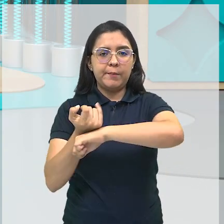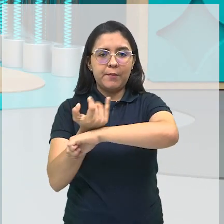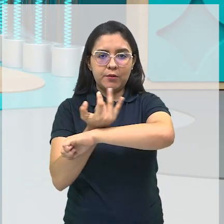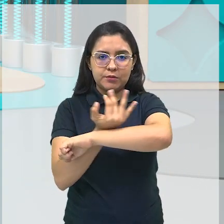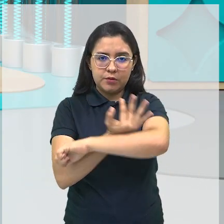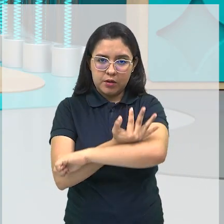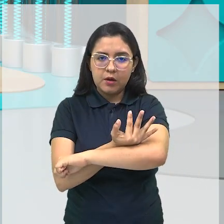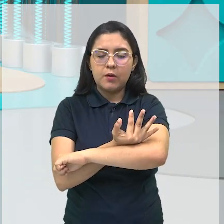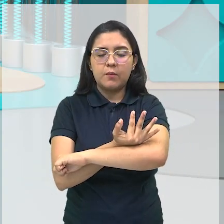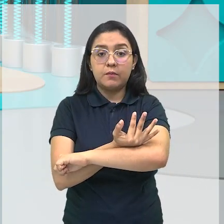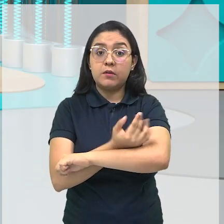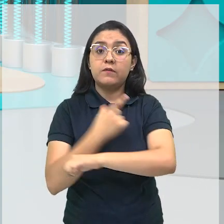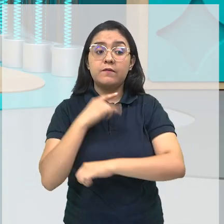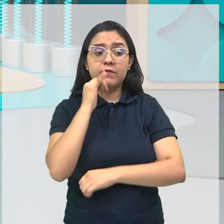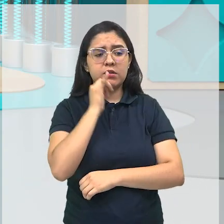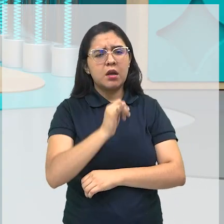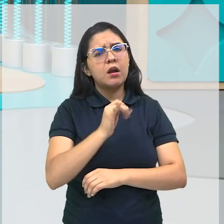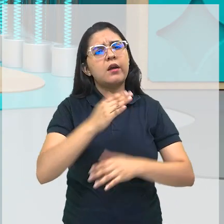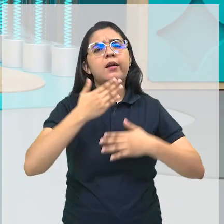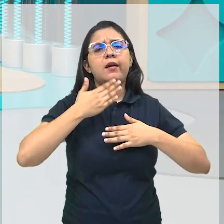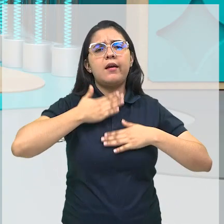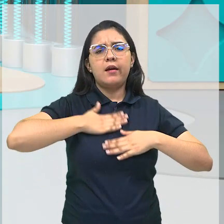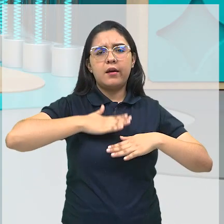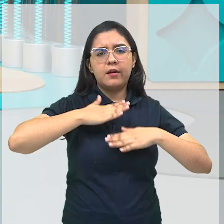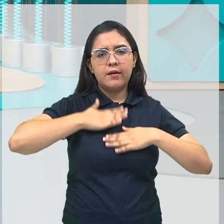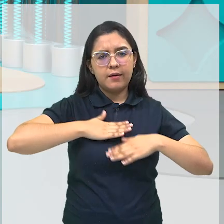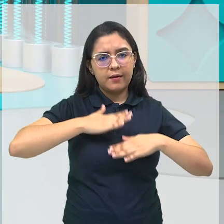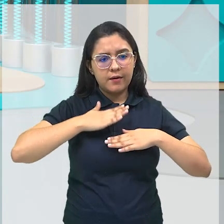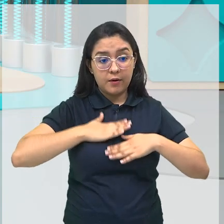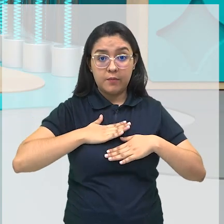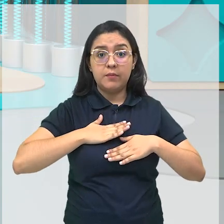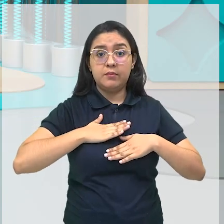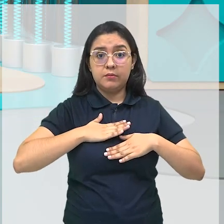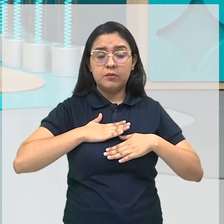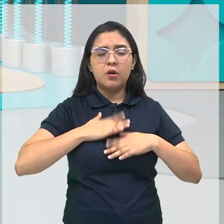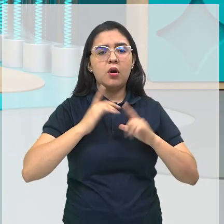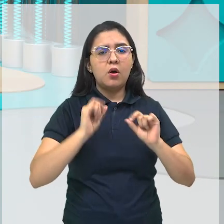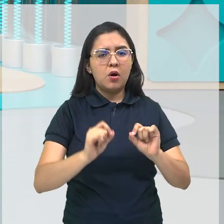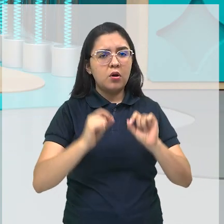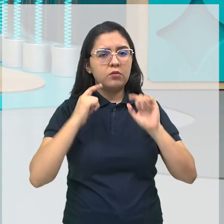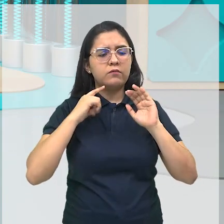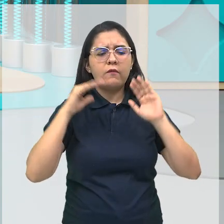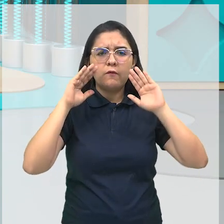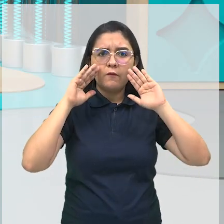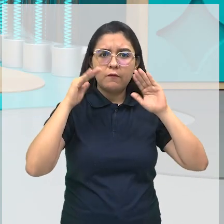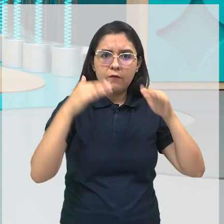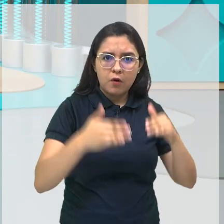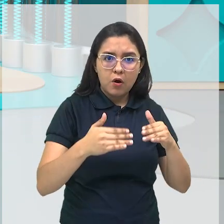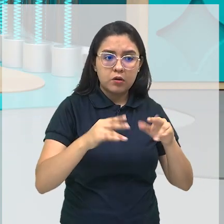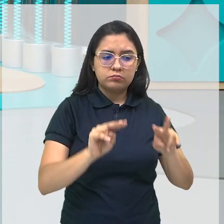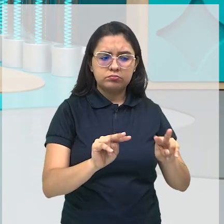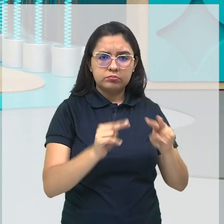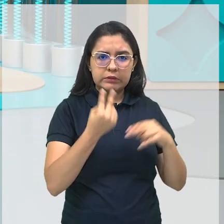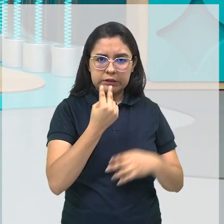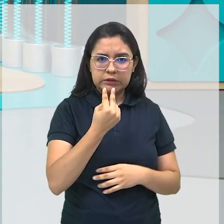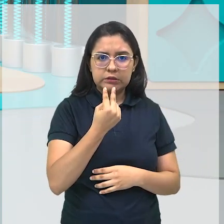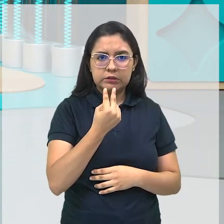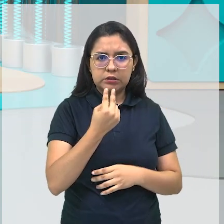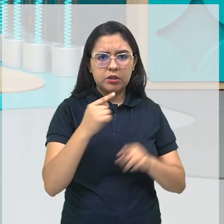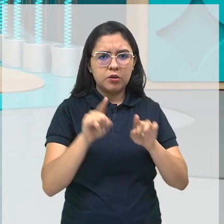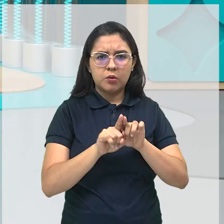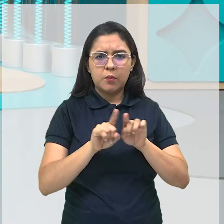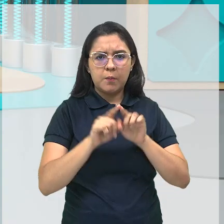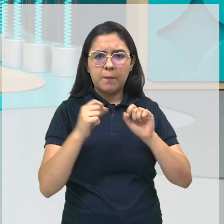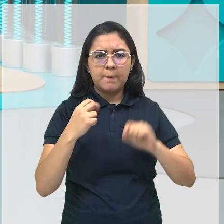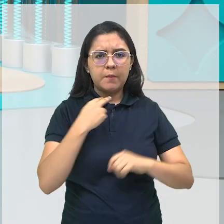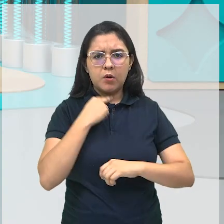chegar e dizer para a pessoa, calma, fique calmo, se concentre aqui, foque aqui comigo, não olhe para a